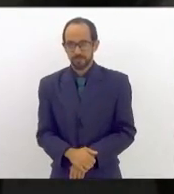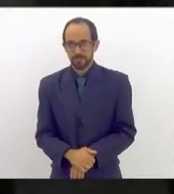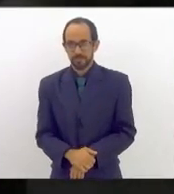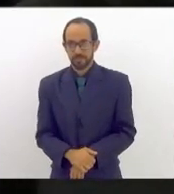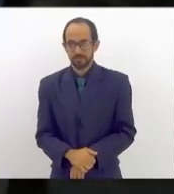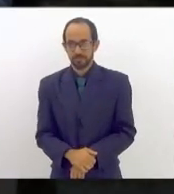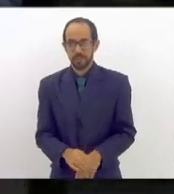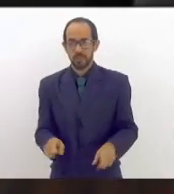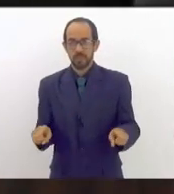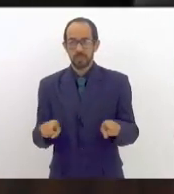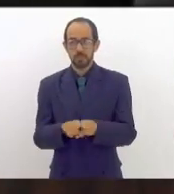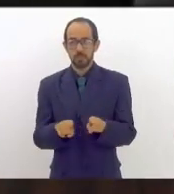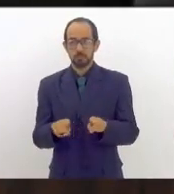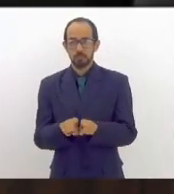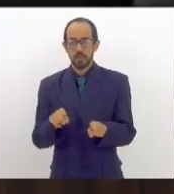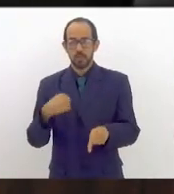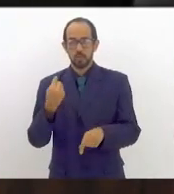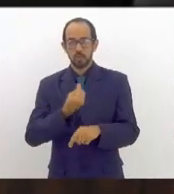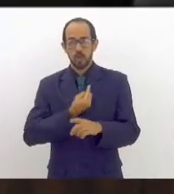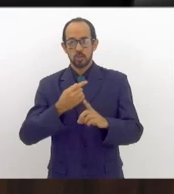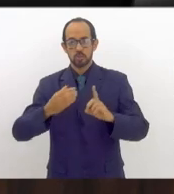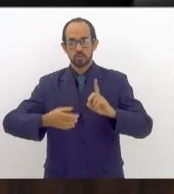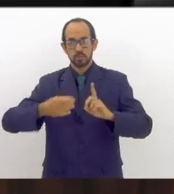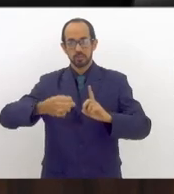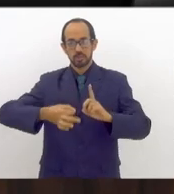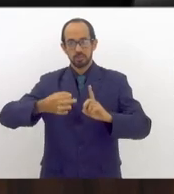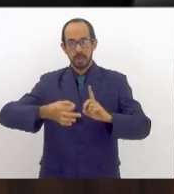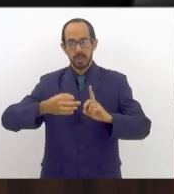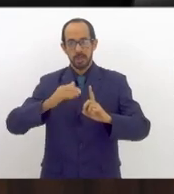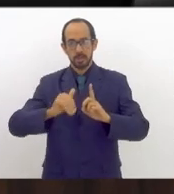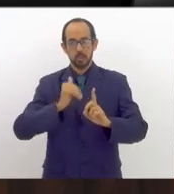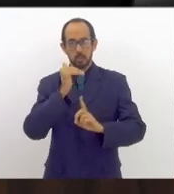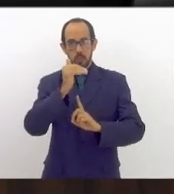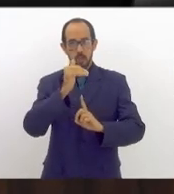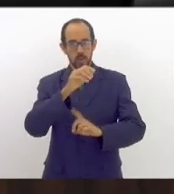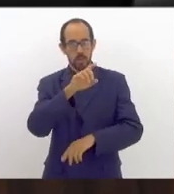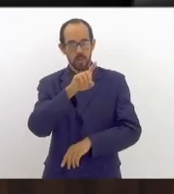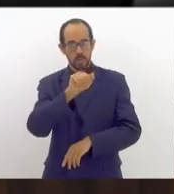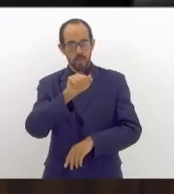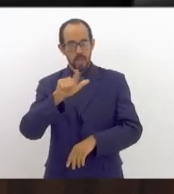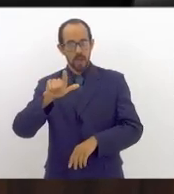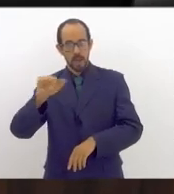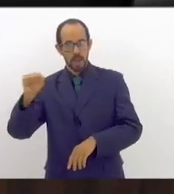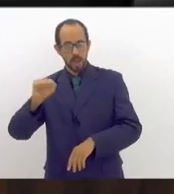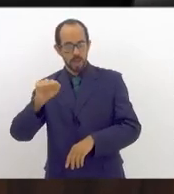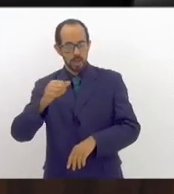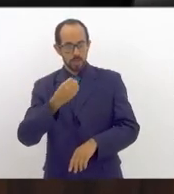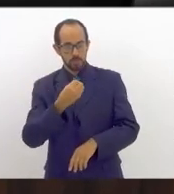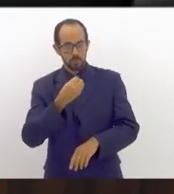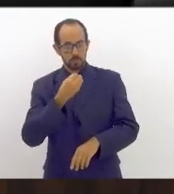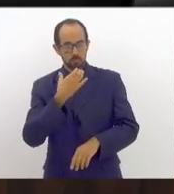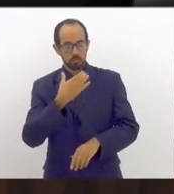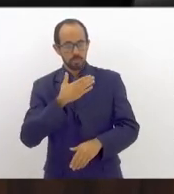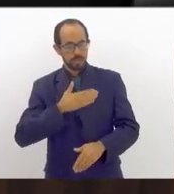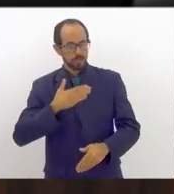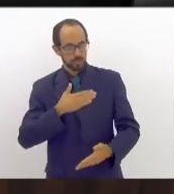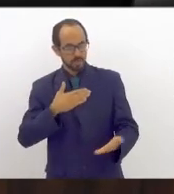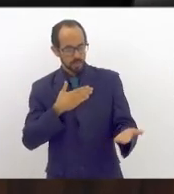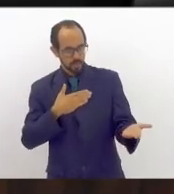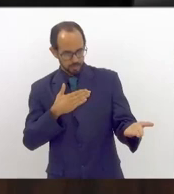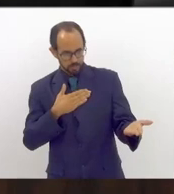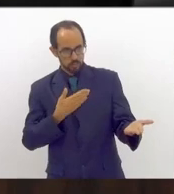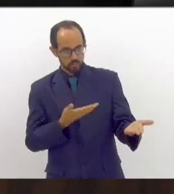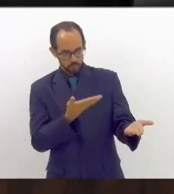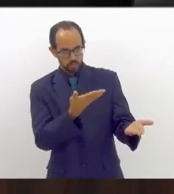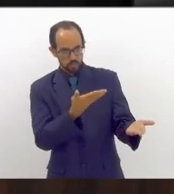tá aqui eu também o nosso Desembargador Dalla não sei se eu já falei o seu nome mas prazer tê-lo aqui meu irmão Deputado